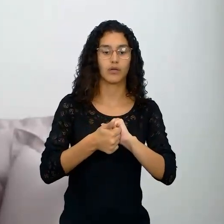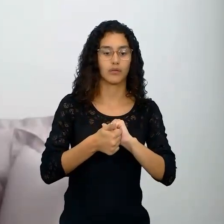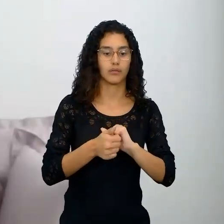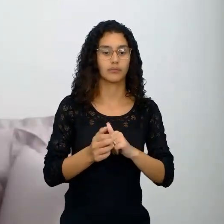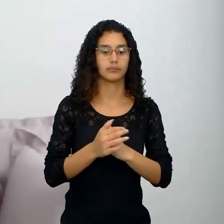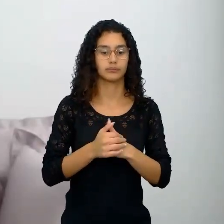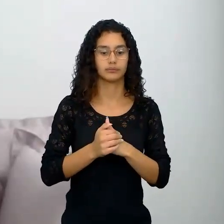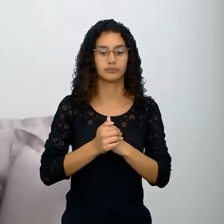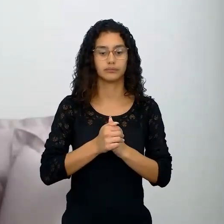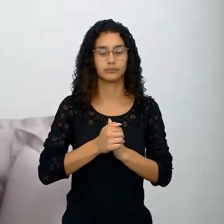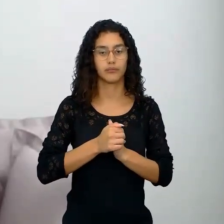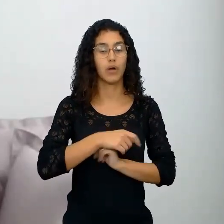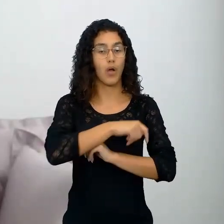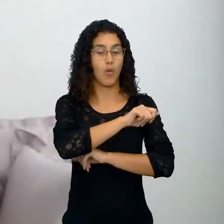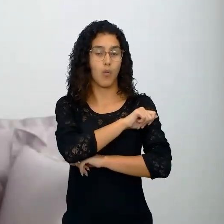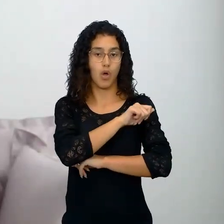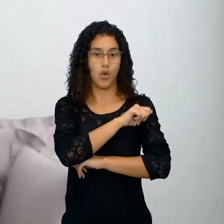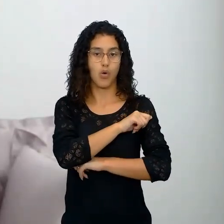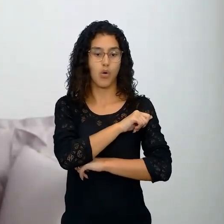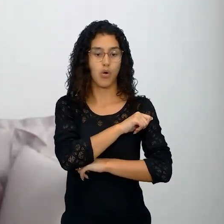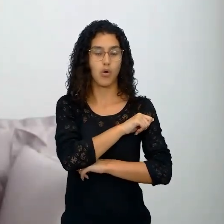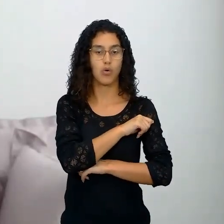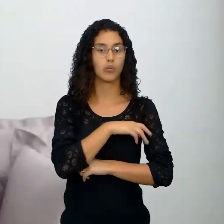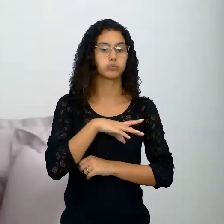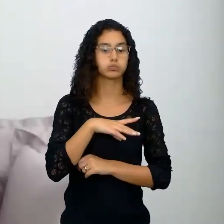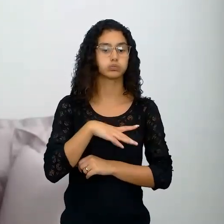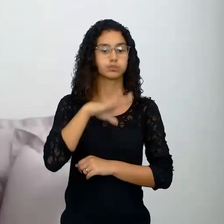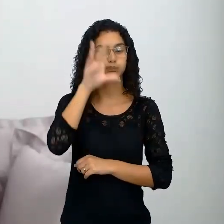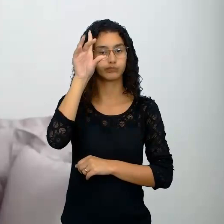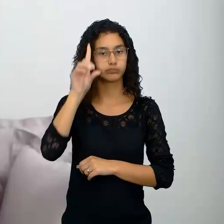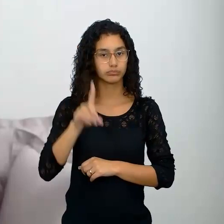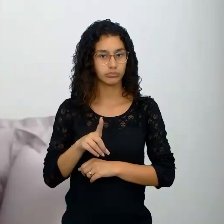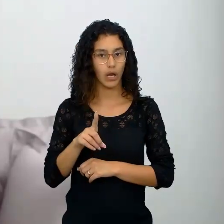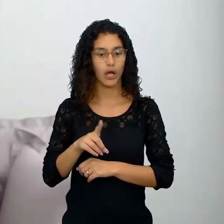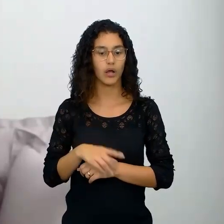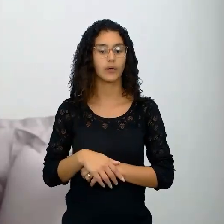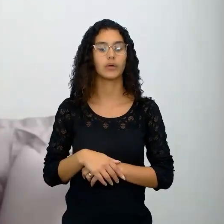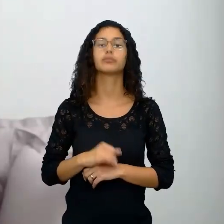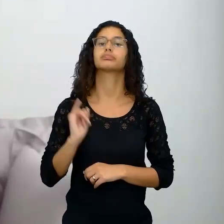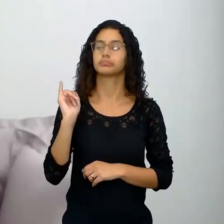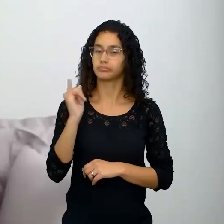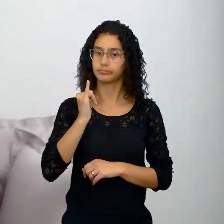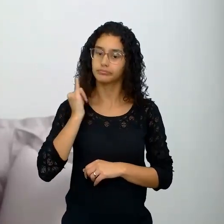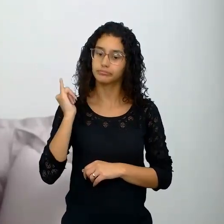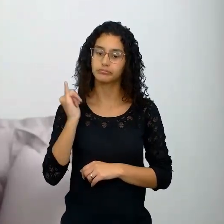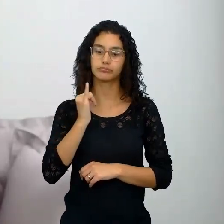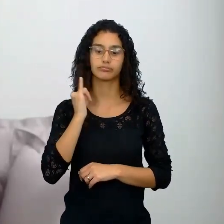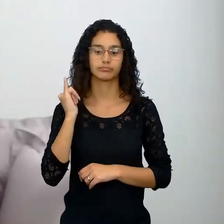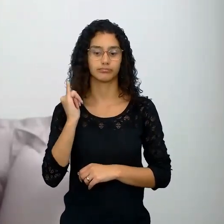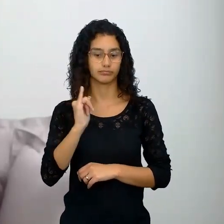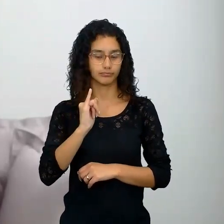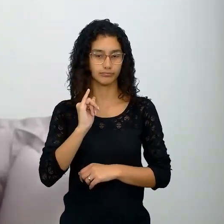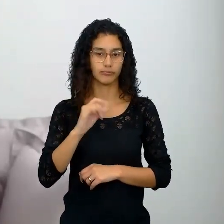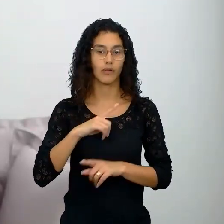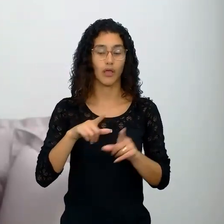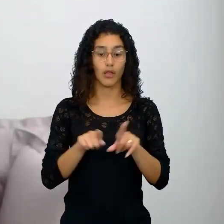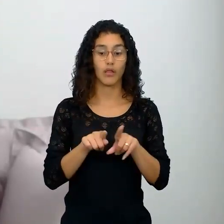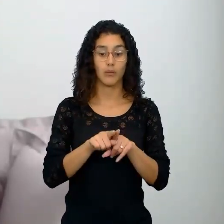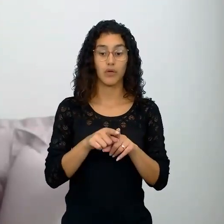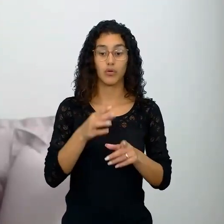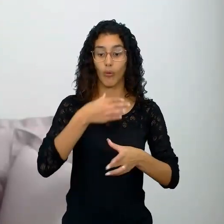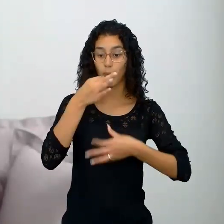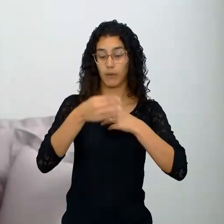Adaptações para os alunos especiais. Professora Mara, é extremamente importante, né? Esse